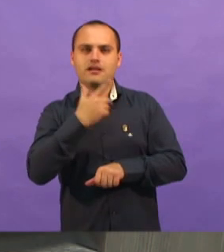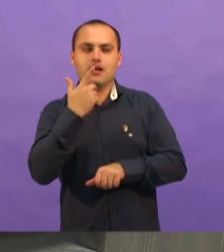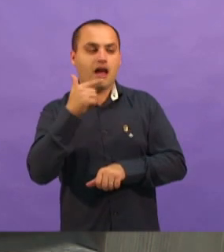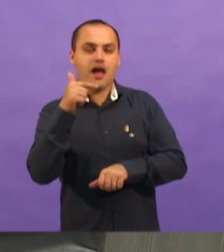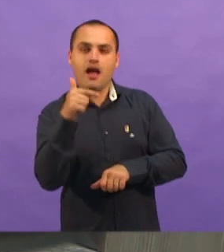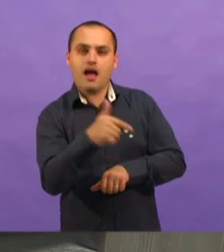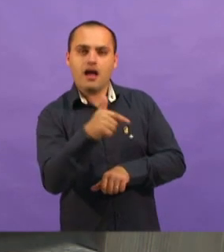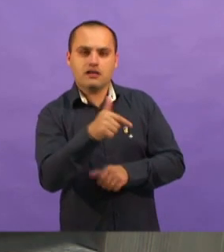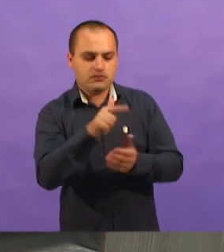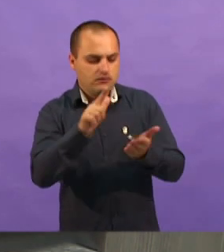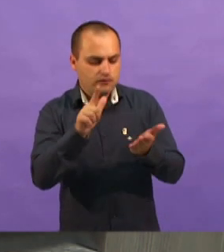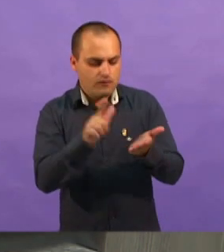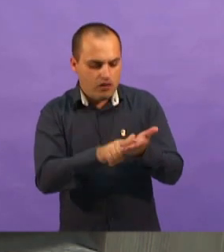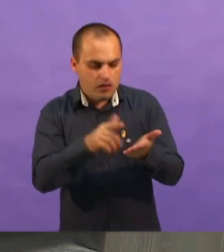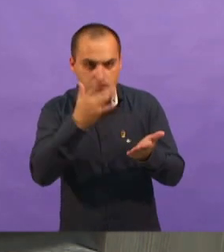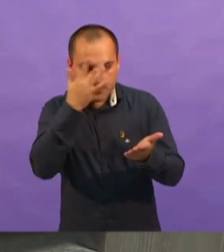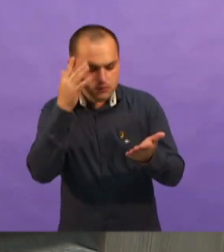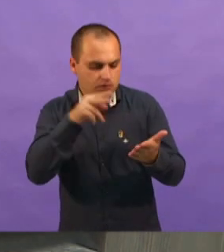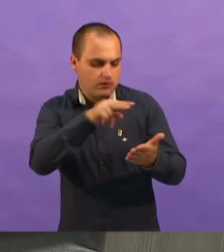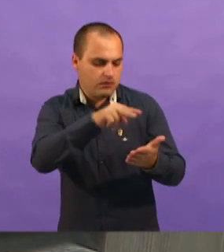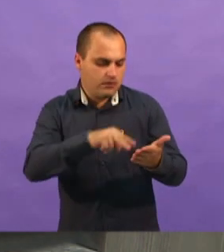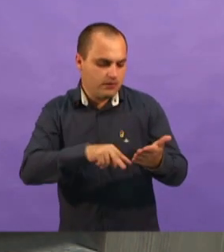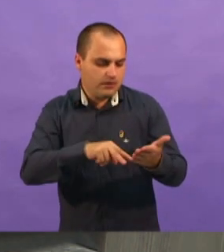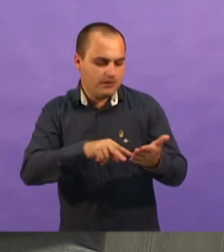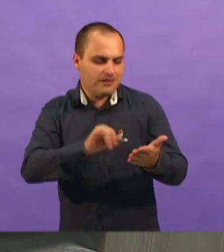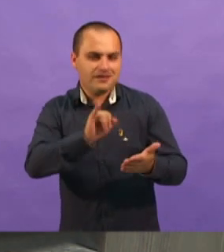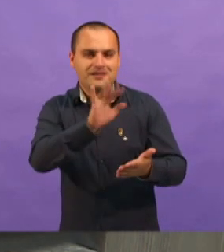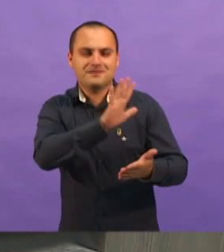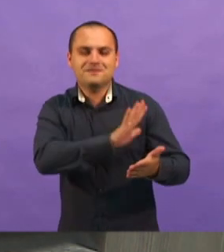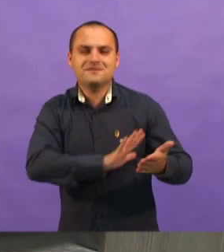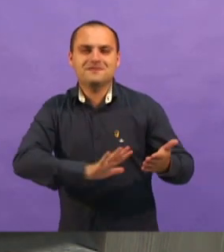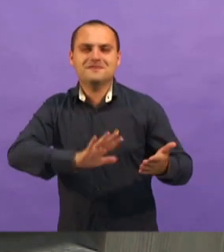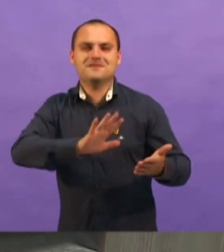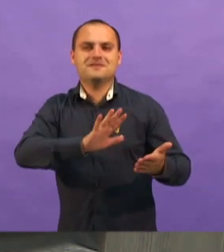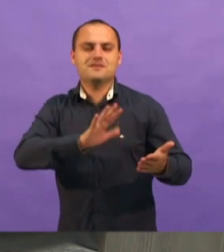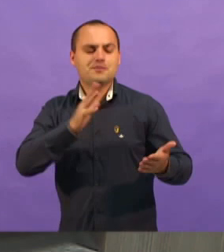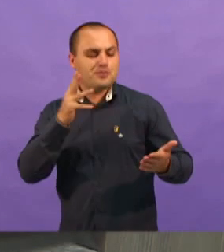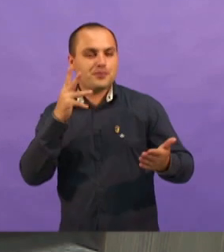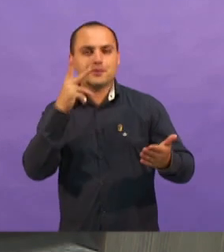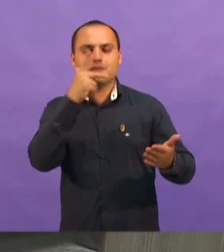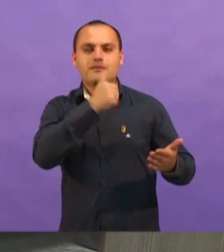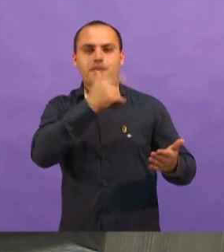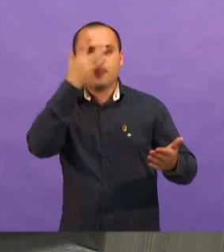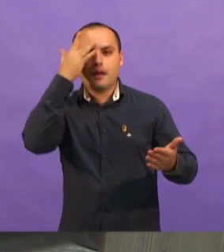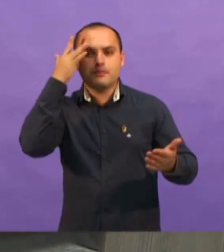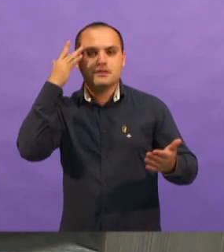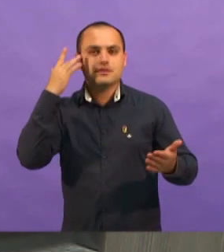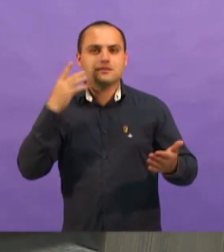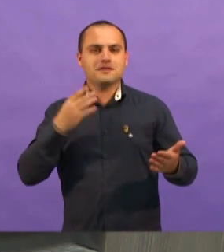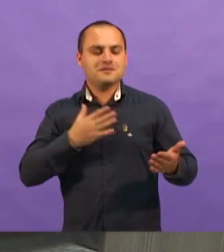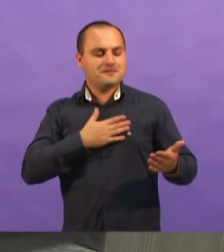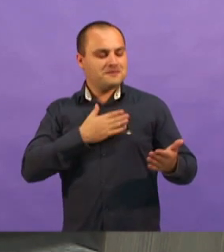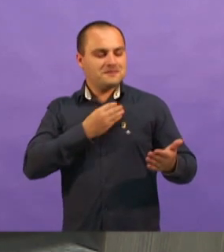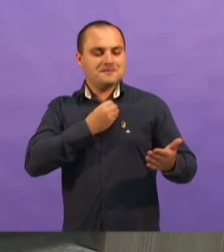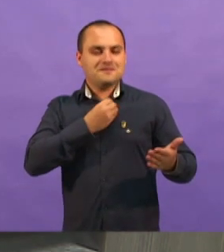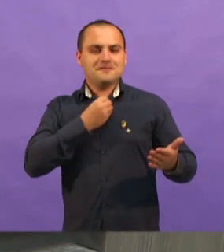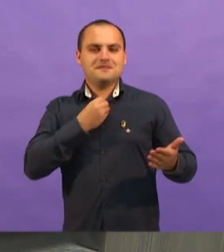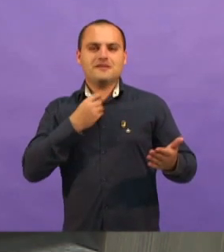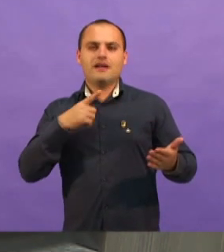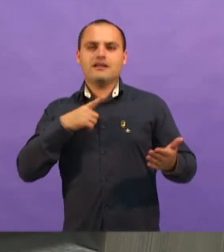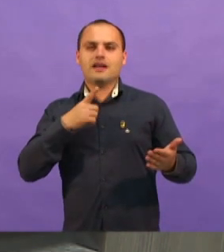cada página para o leitor uma coisa bonita, que ele se encante, que ele se sinta bem, que ele se sinta